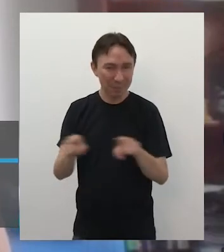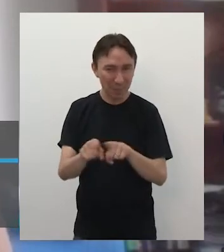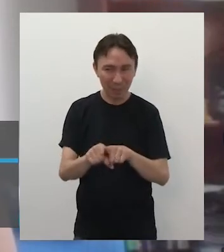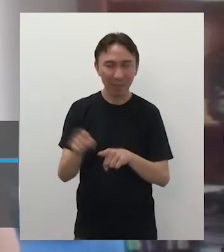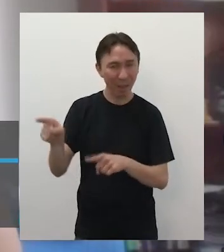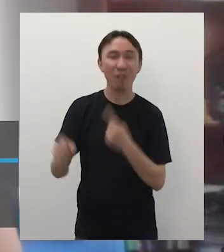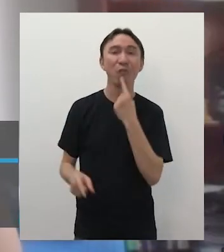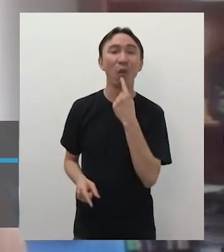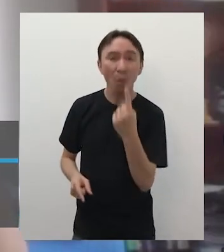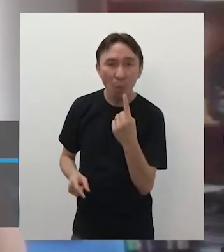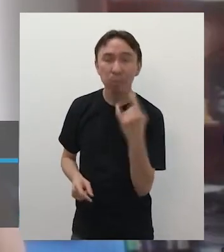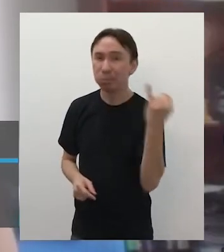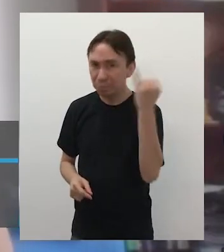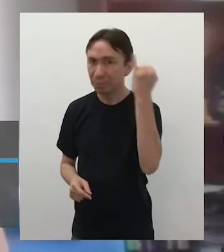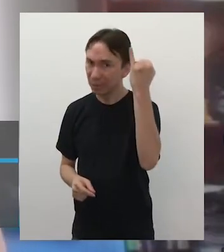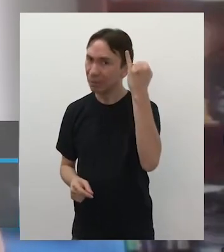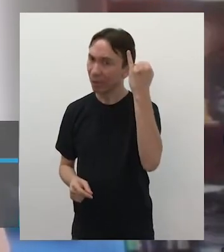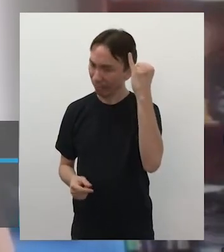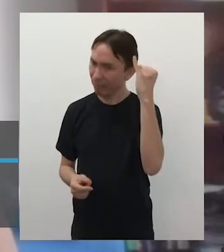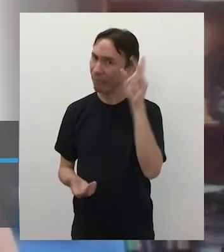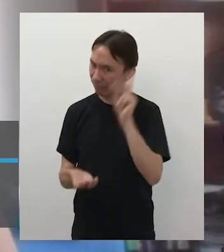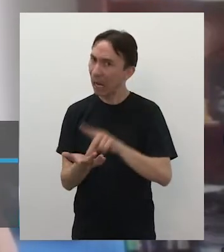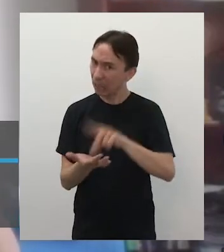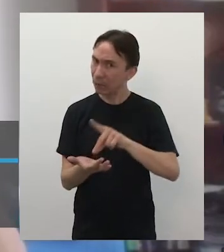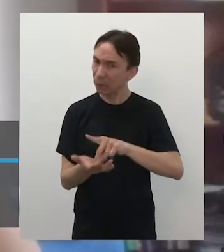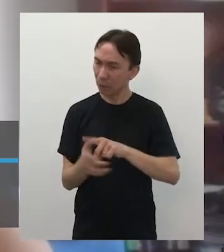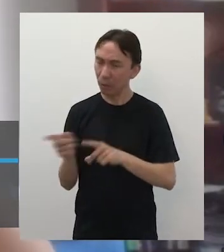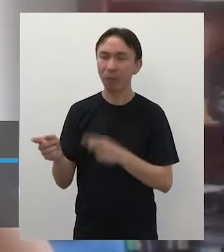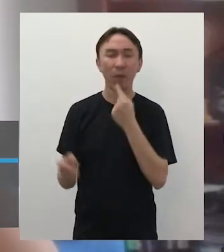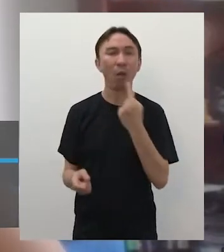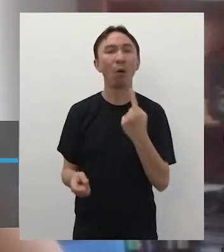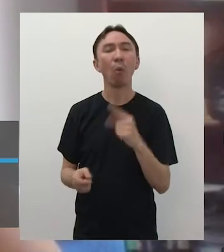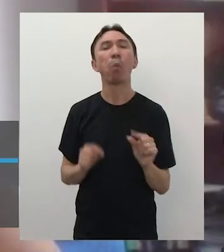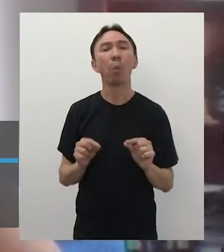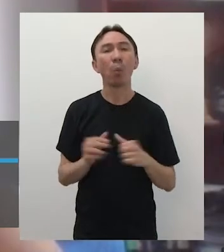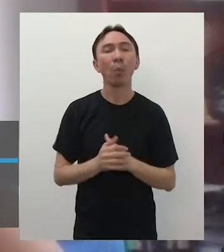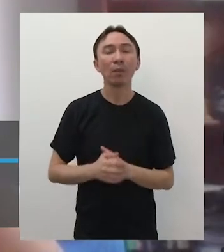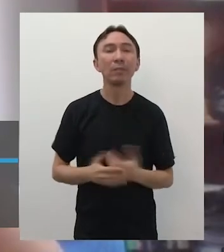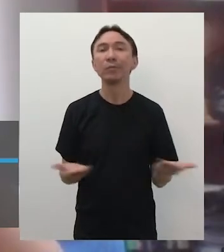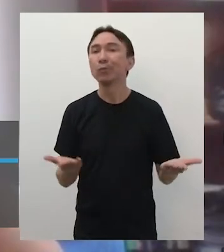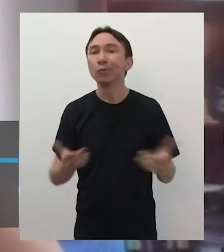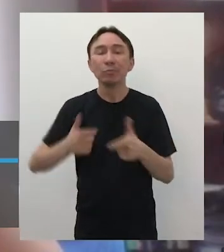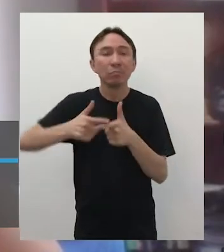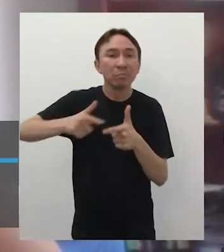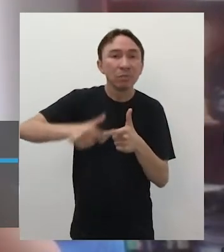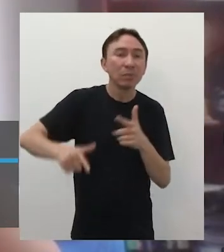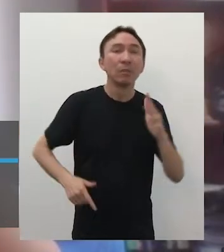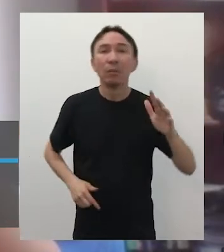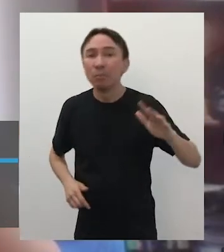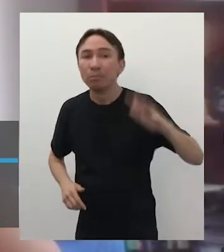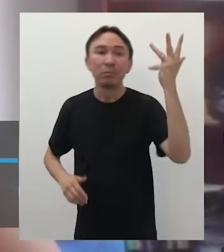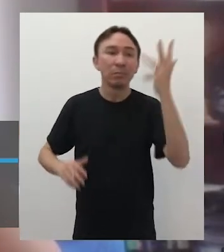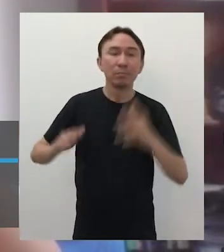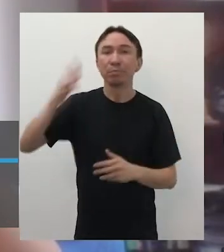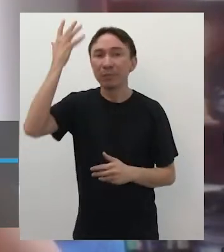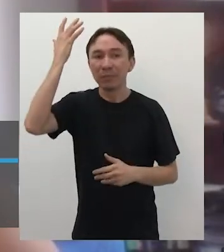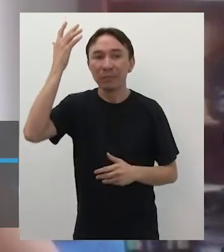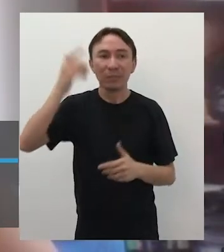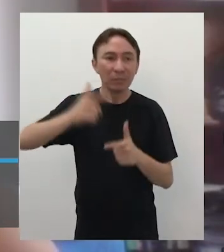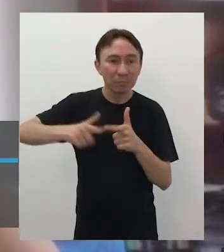que ela enfrenta no dia a dia. Essa consciência em torno dos desafios do dia a dia,